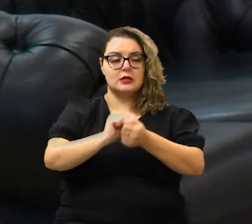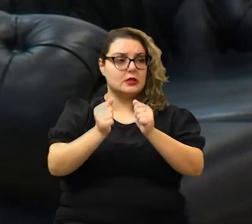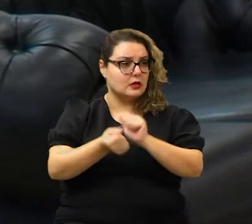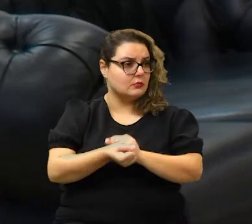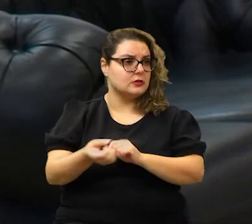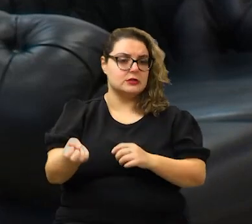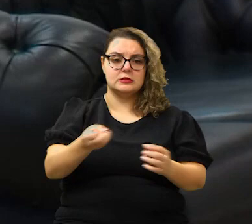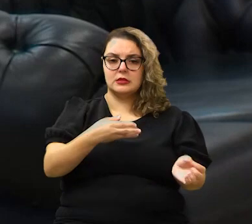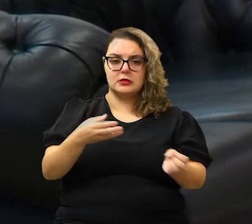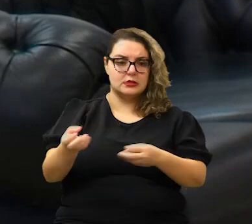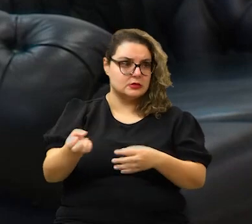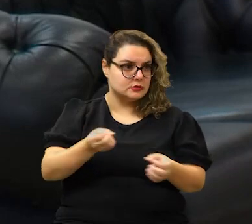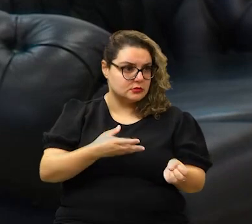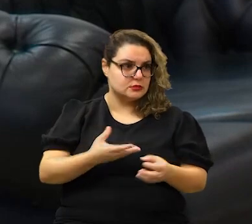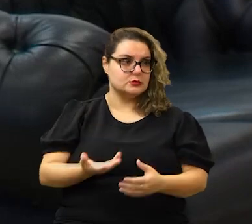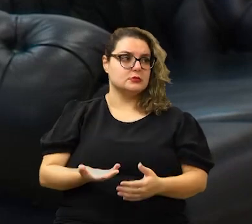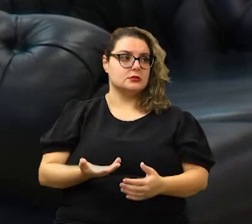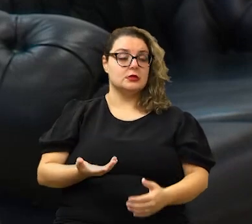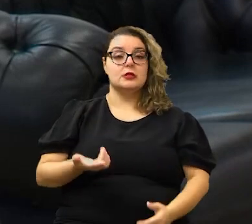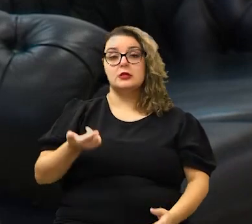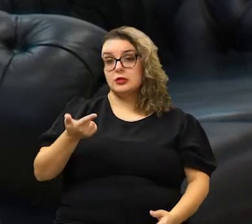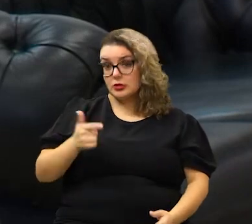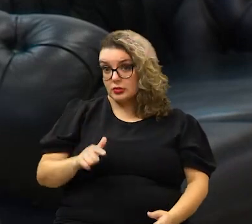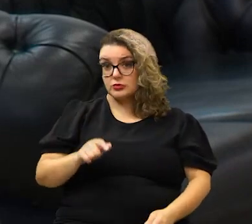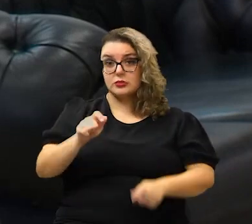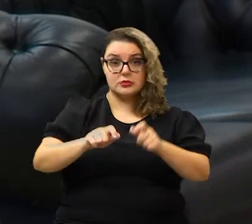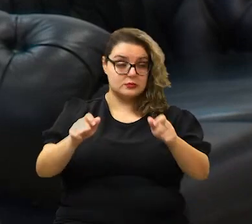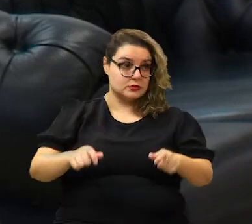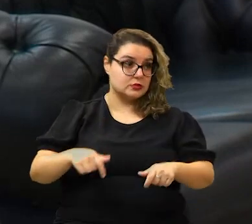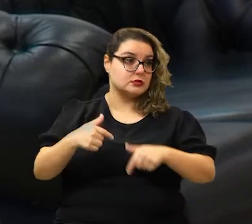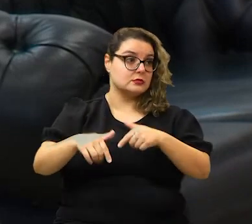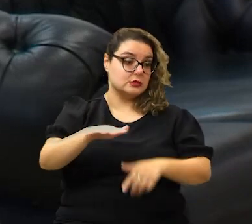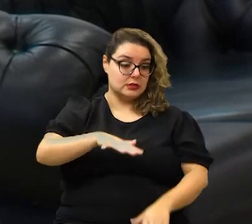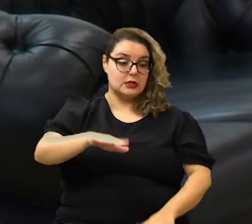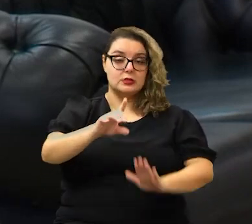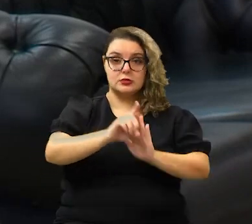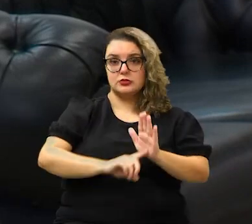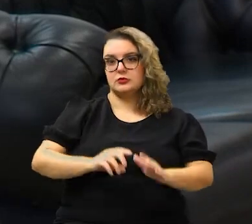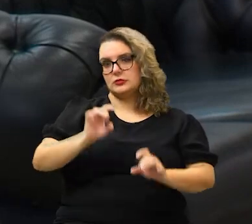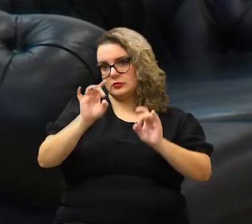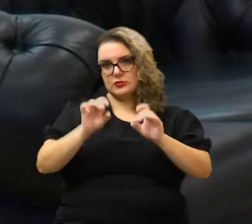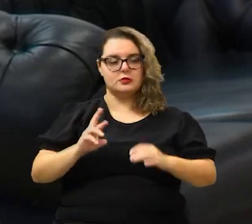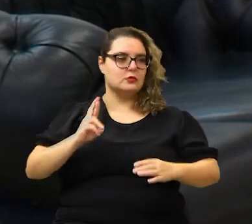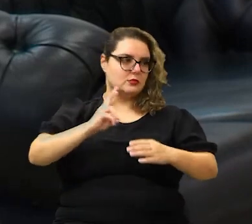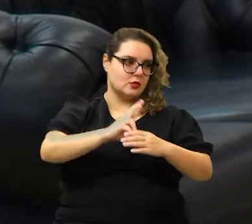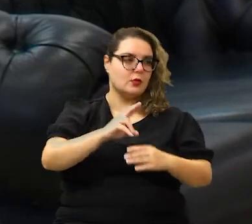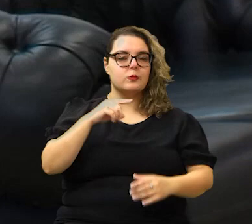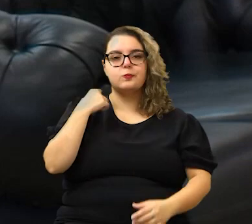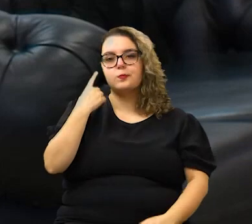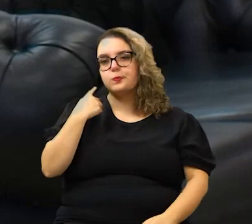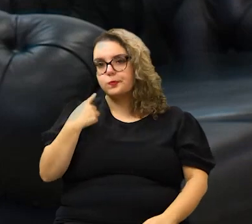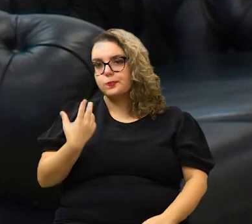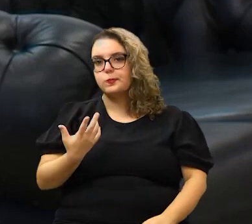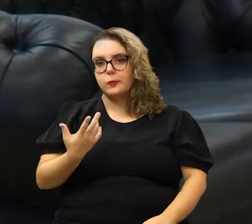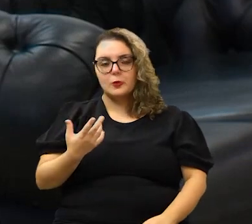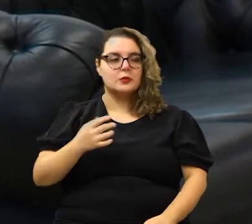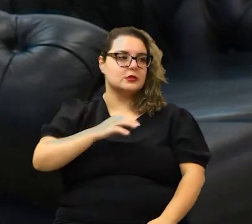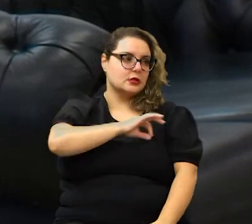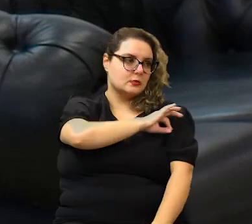constantemente reformadas, atualizadas, e manter os operadores de direito, em especial os procuradores,